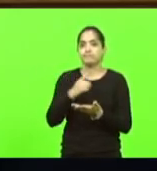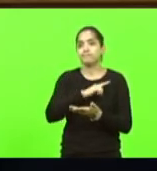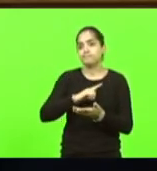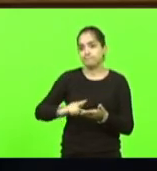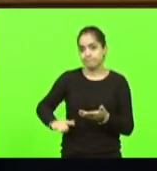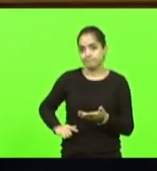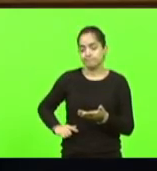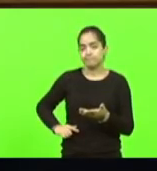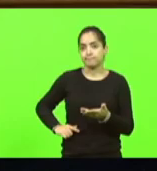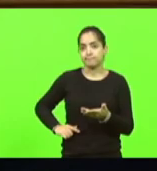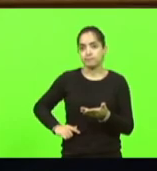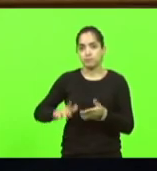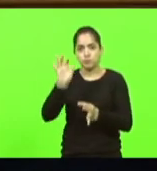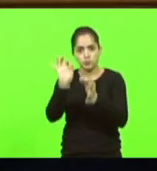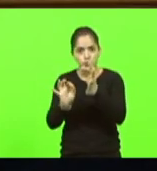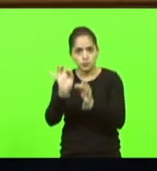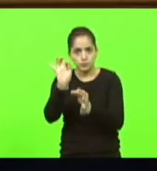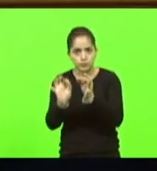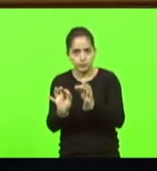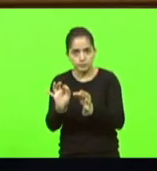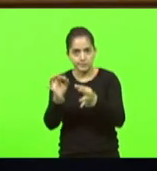e essa Justiça